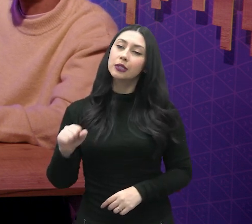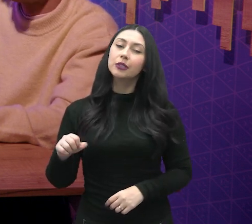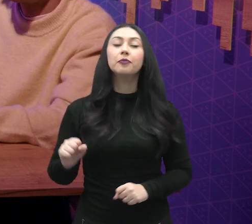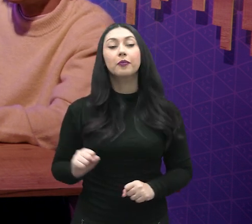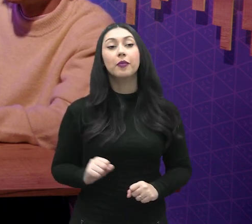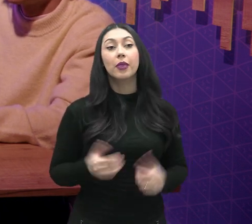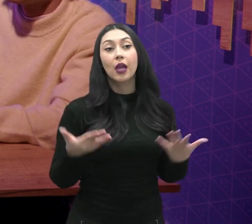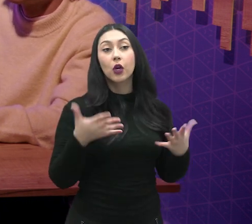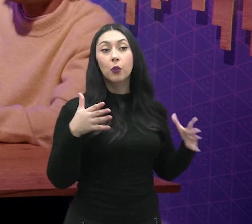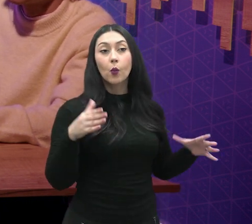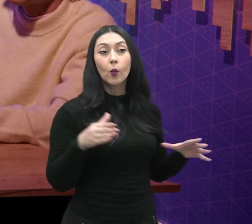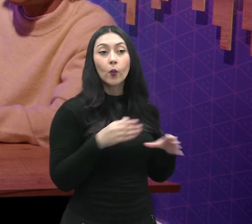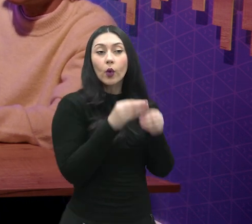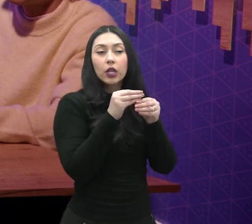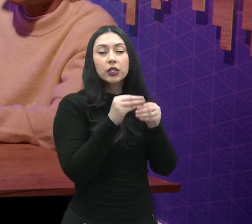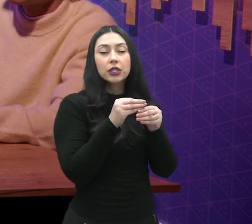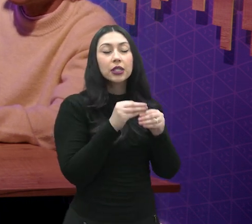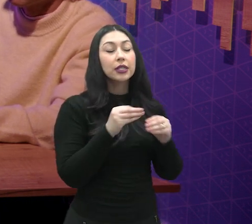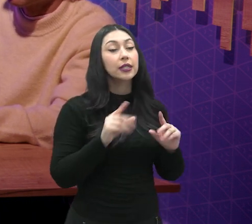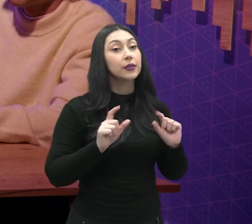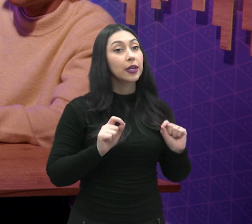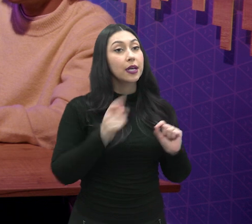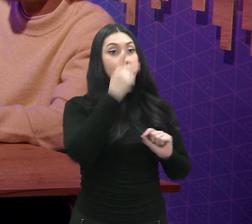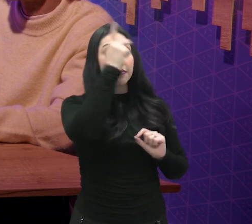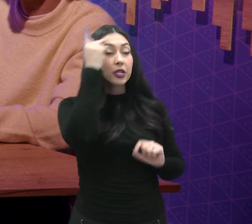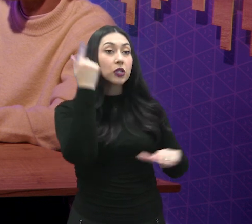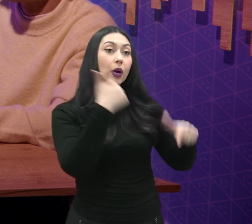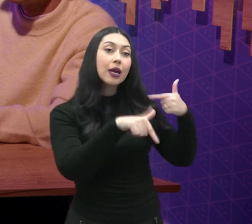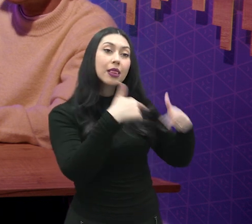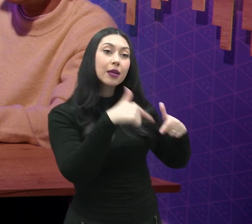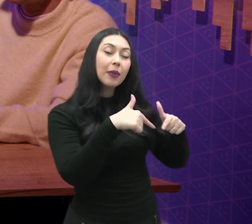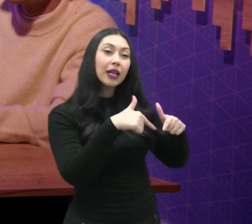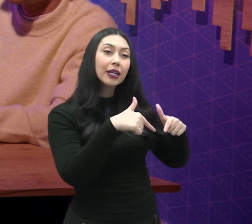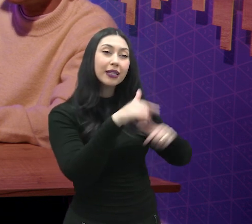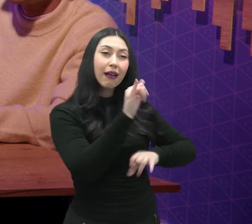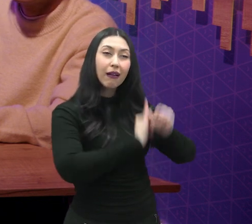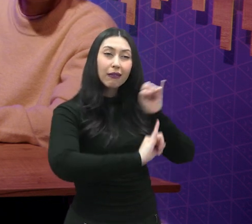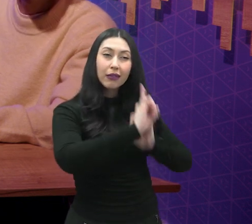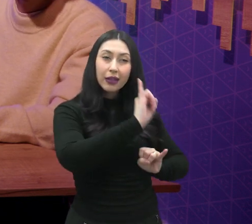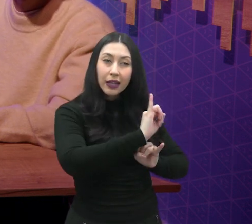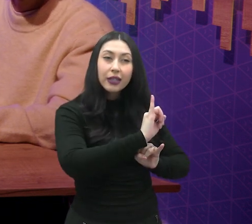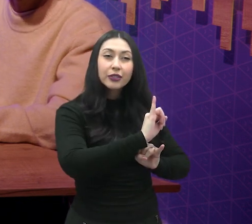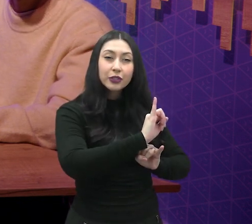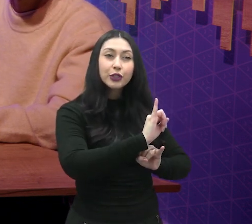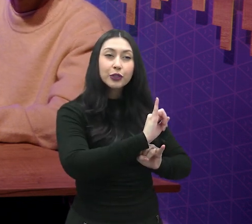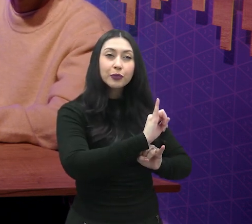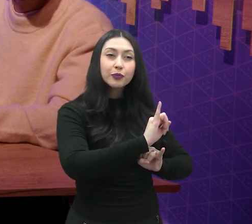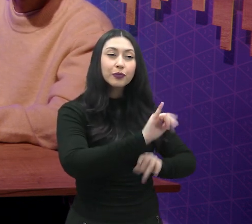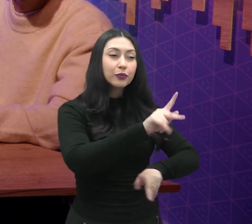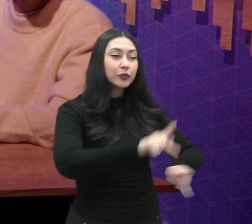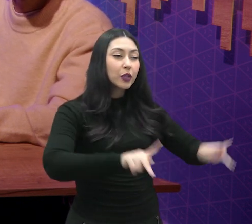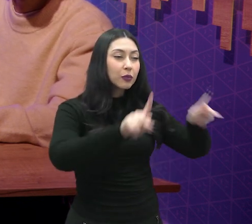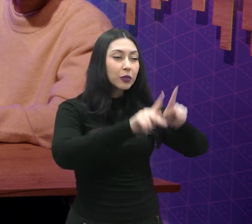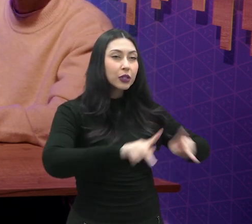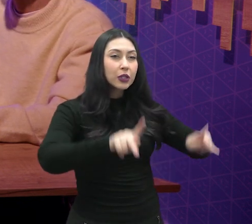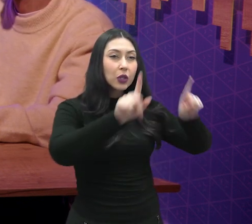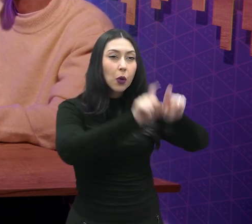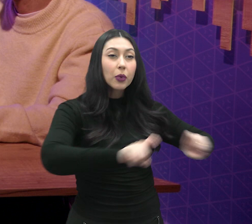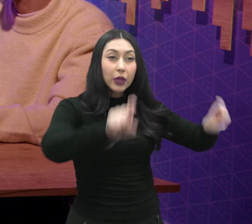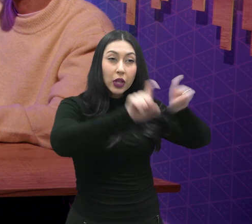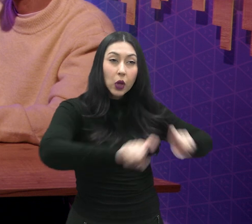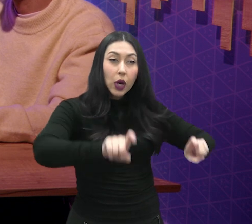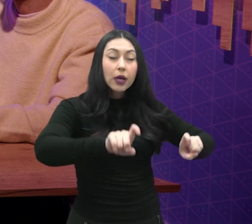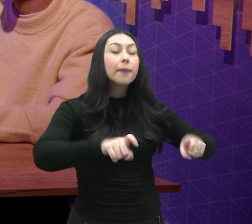Sim, exato. Pra gente fechar aqui, o último tópico é para quem trabalha online, né? Então, para quem trabalha muito